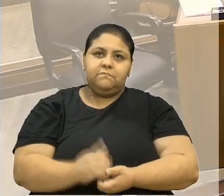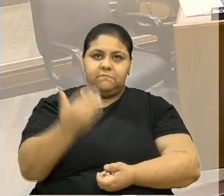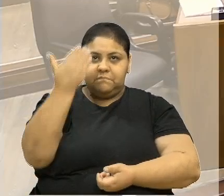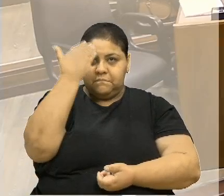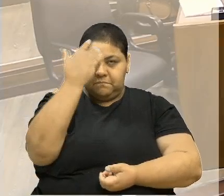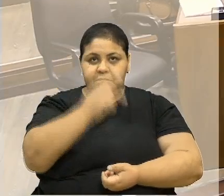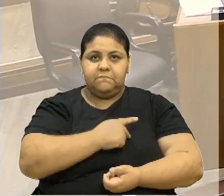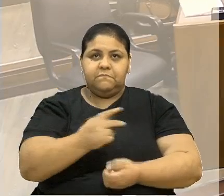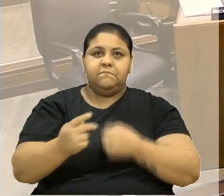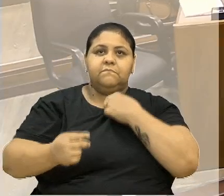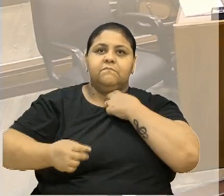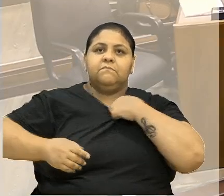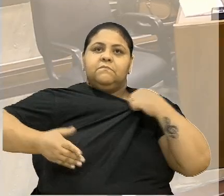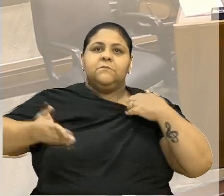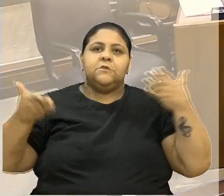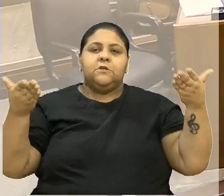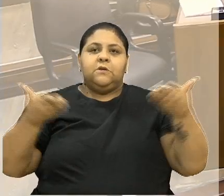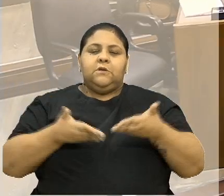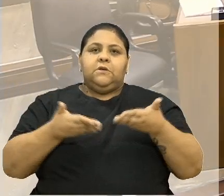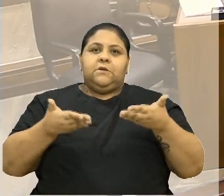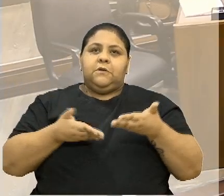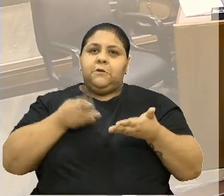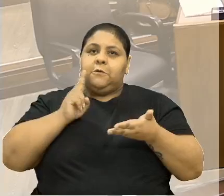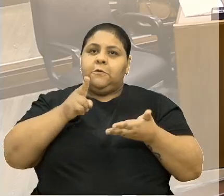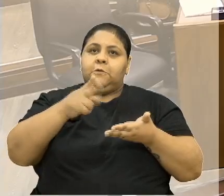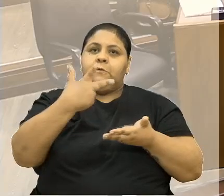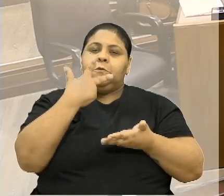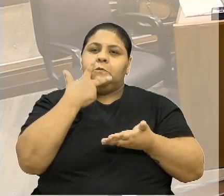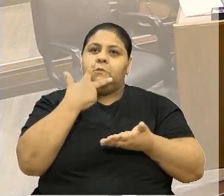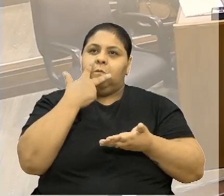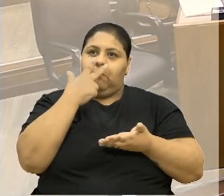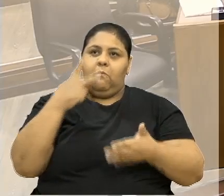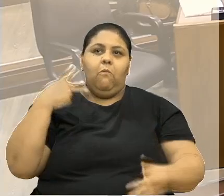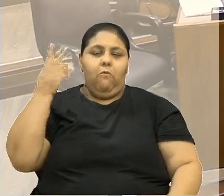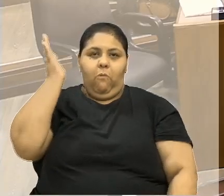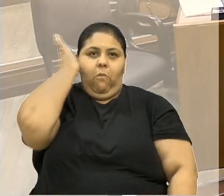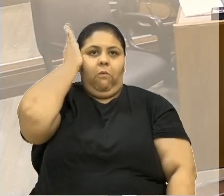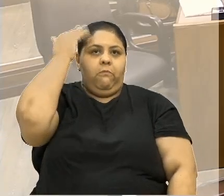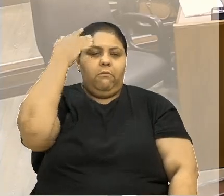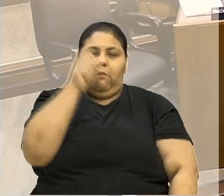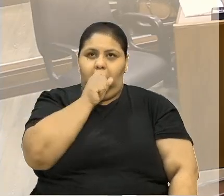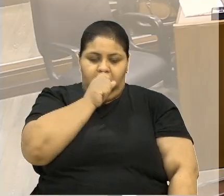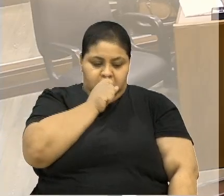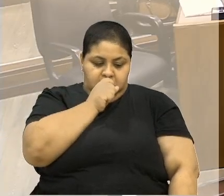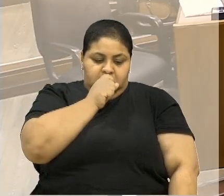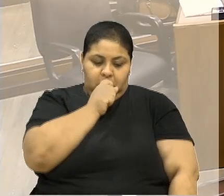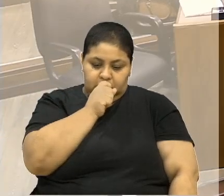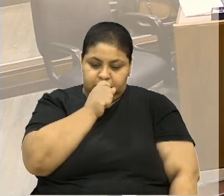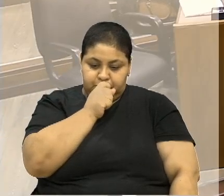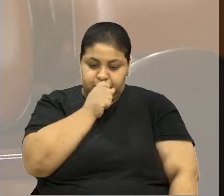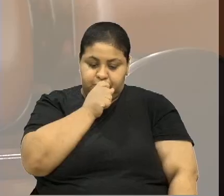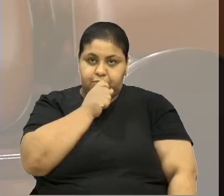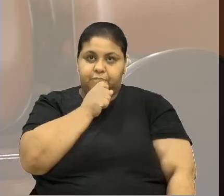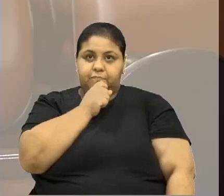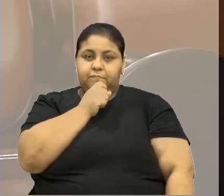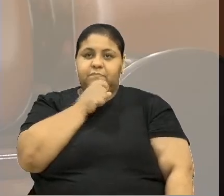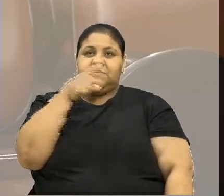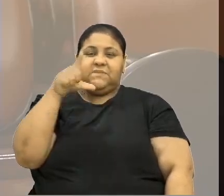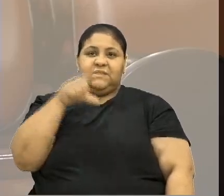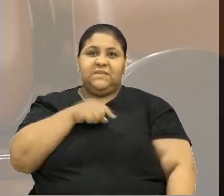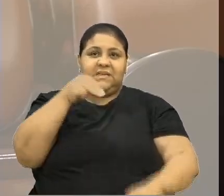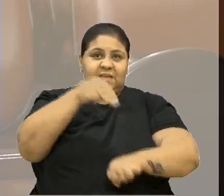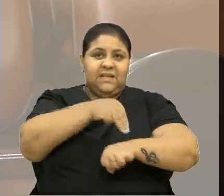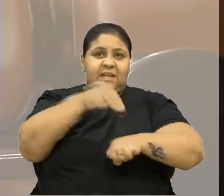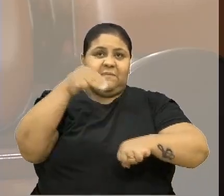Obrigado, presidente. Eu sigo na mesma linha do vereador Felipe Gremmelmaier, que é mestrado em turismo, então tem experiência para